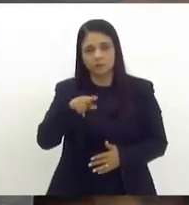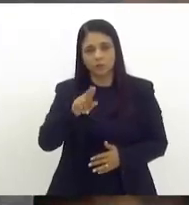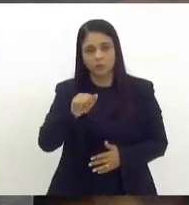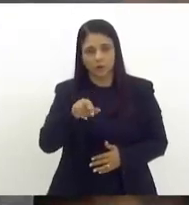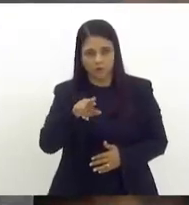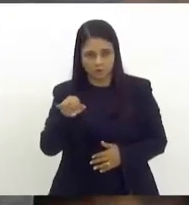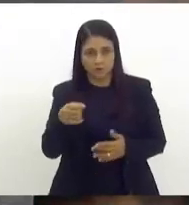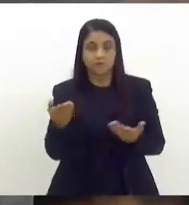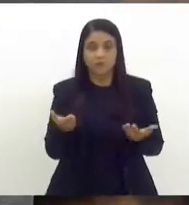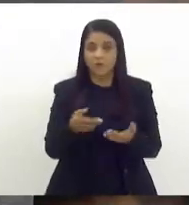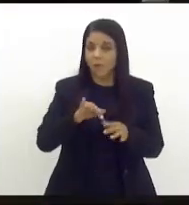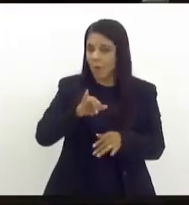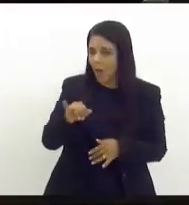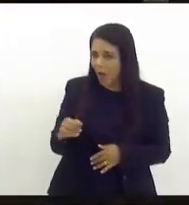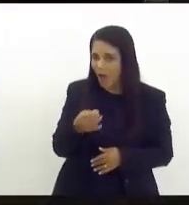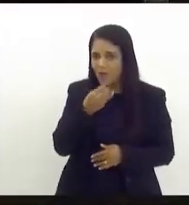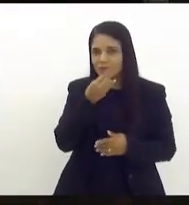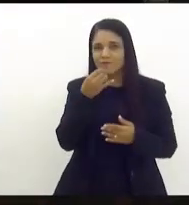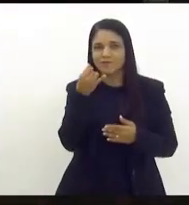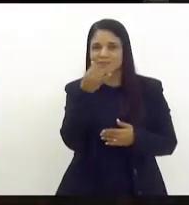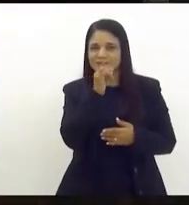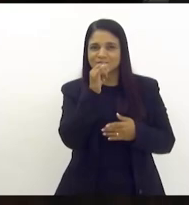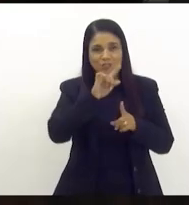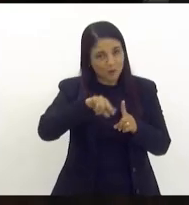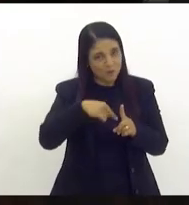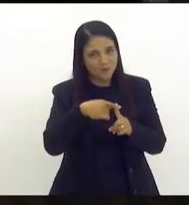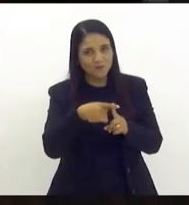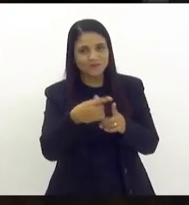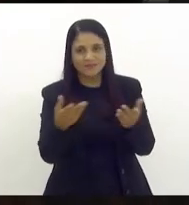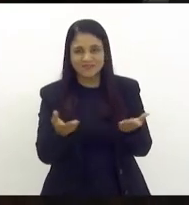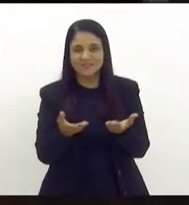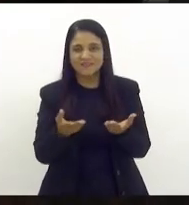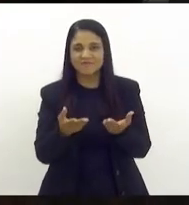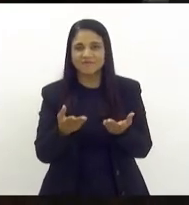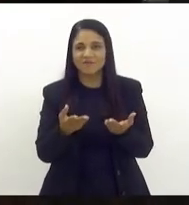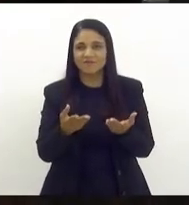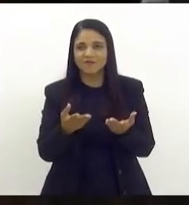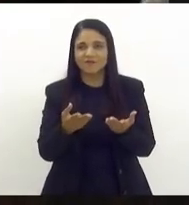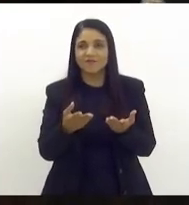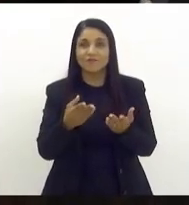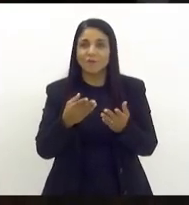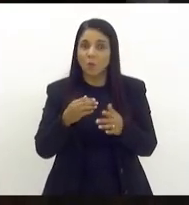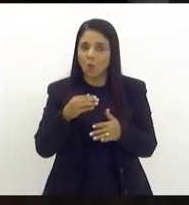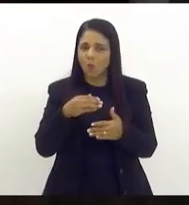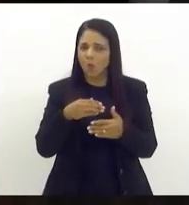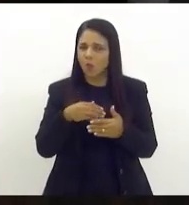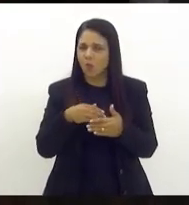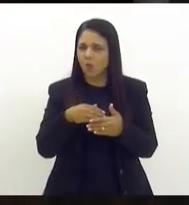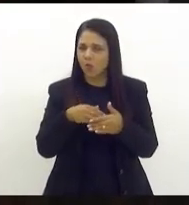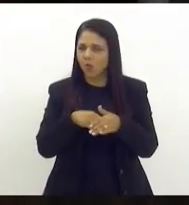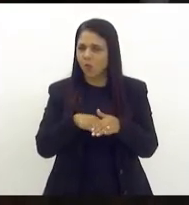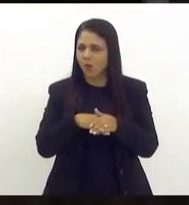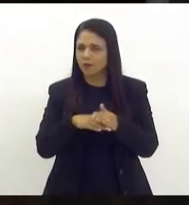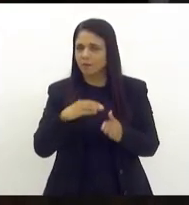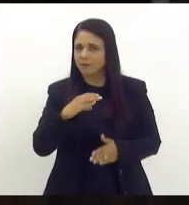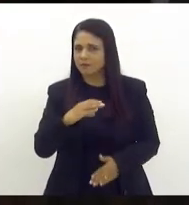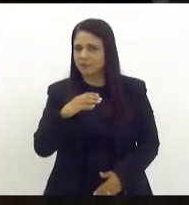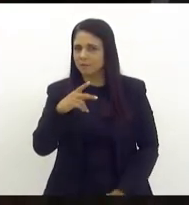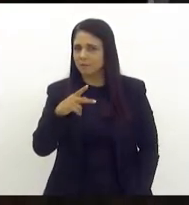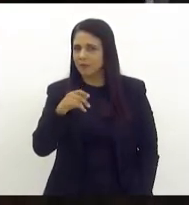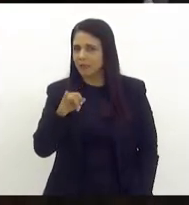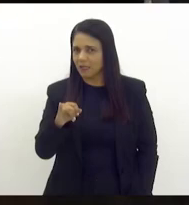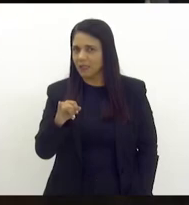já aproveitar essas energias todas positivas de vocês e Vamos guardar pra CPI que nós temos que receber